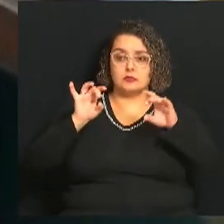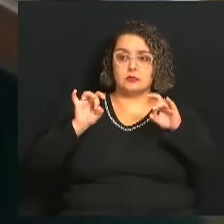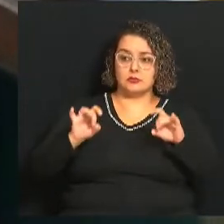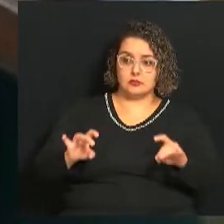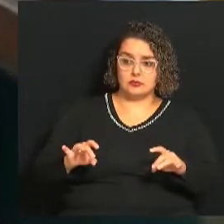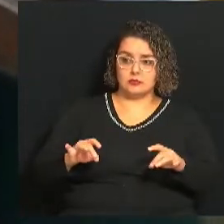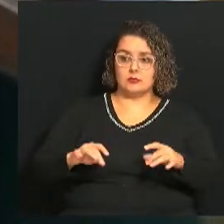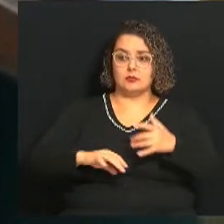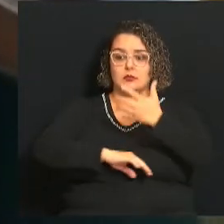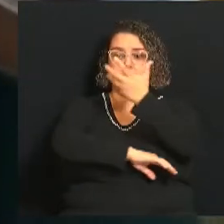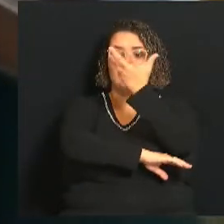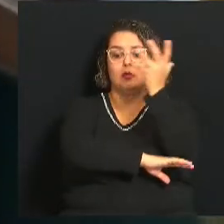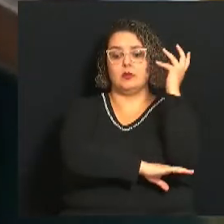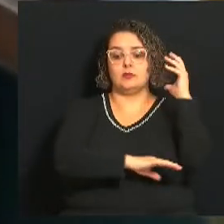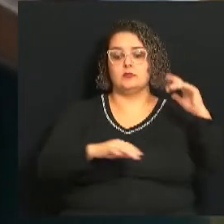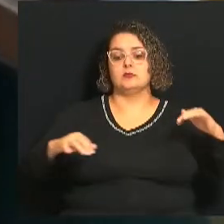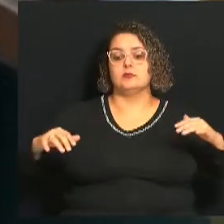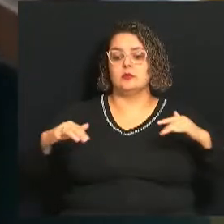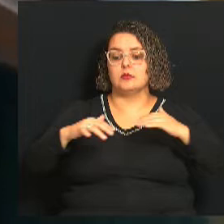arborização urbana